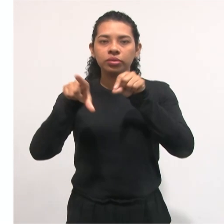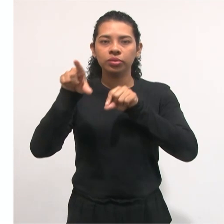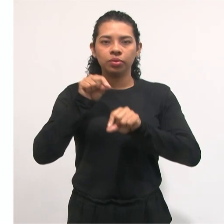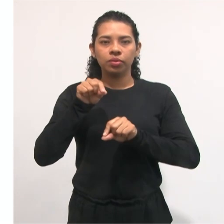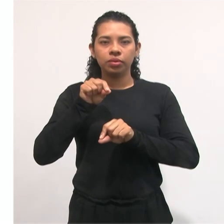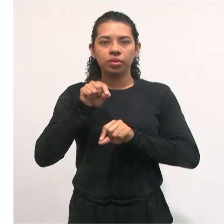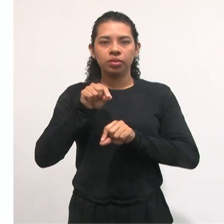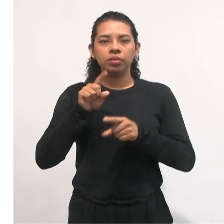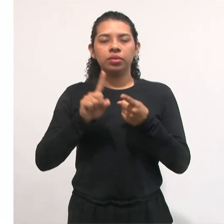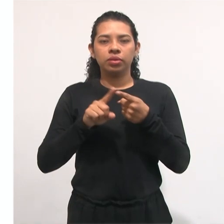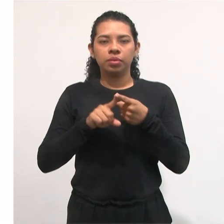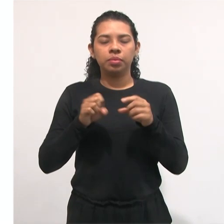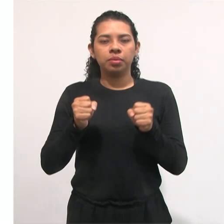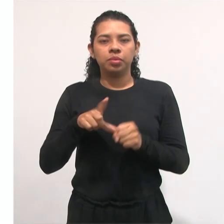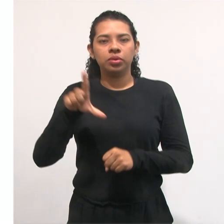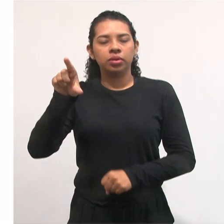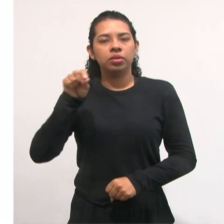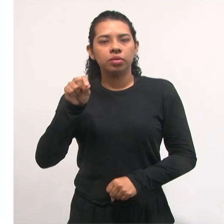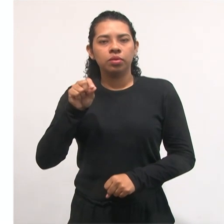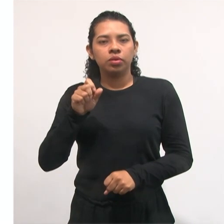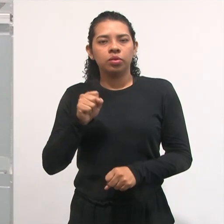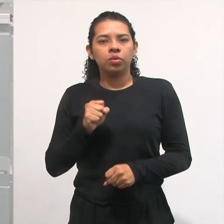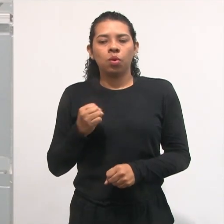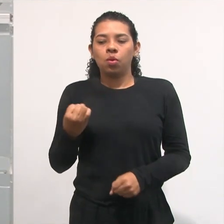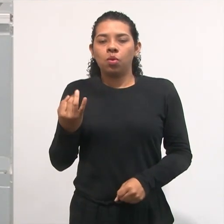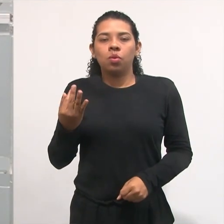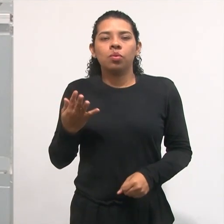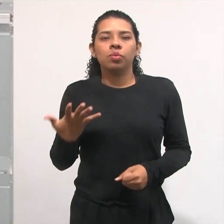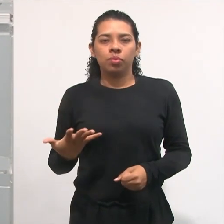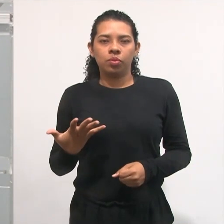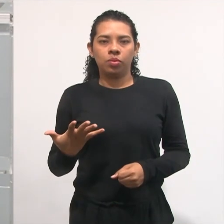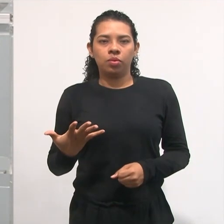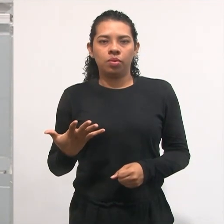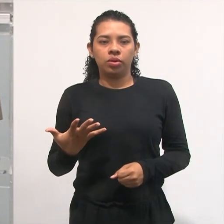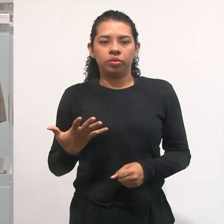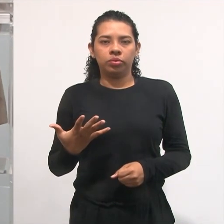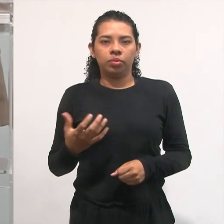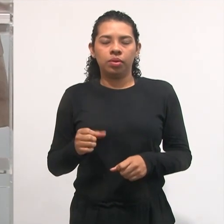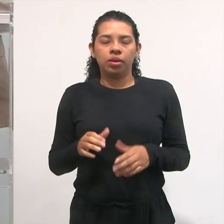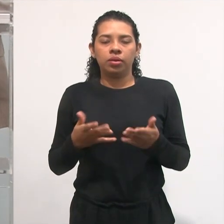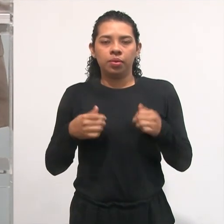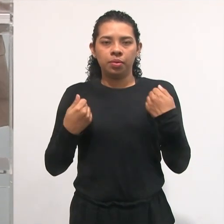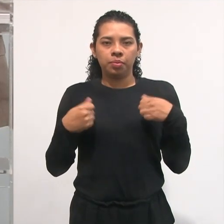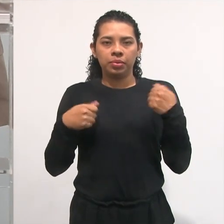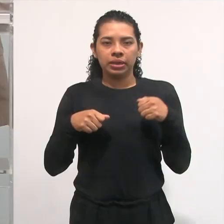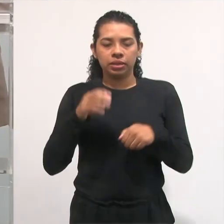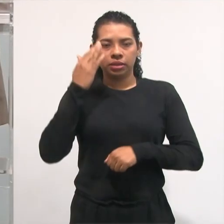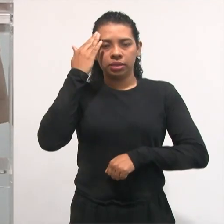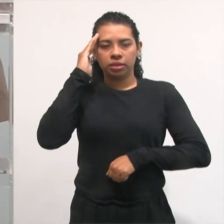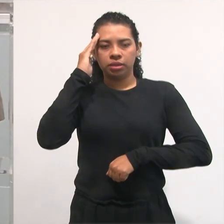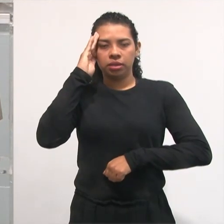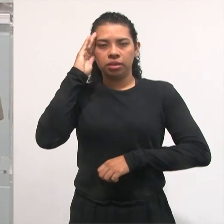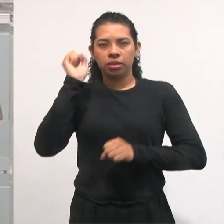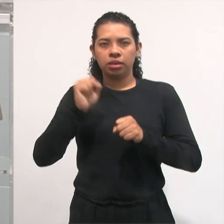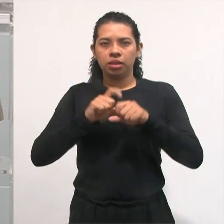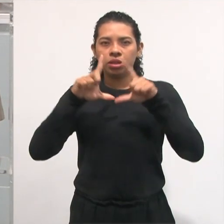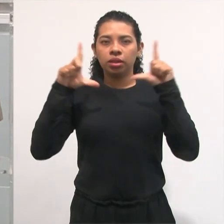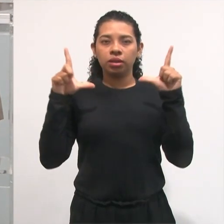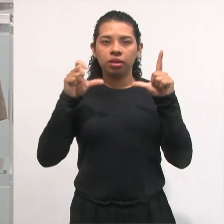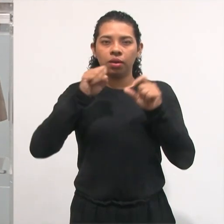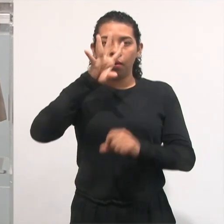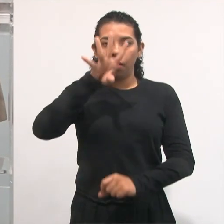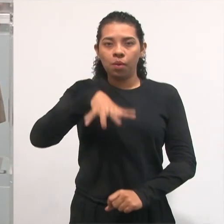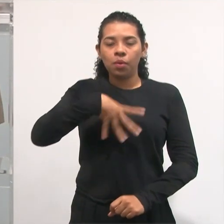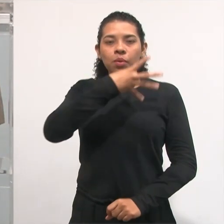fazer qual o tamanho dessas classes e de que forma a gente organiza isso. Também não adiantaria a gente criar uma classe, né,